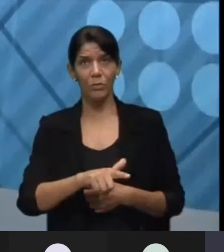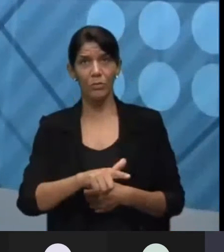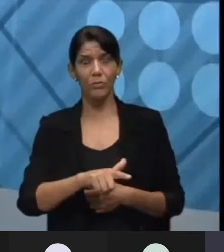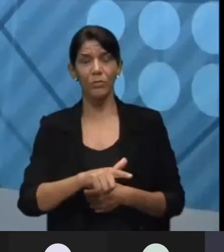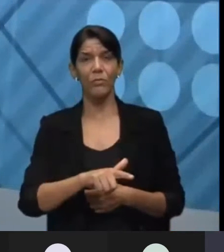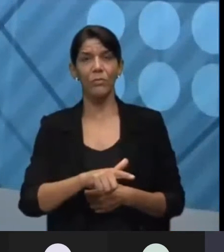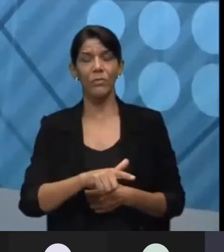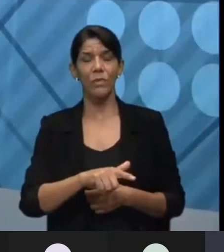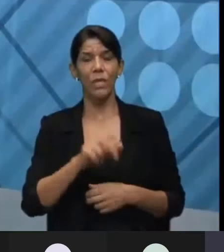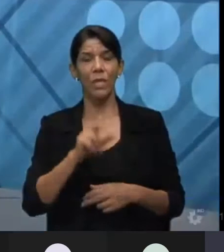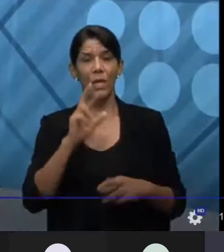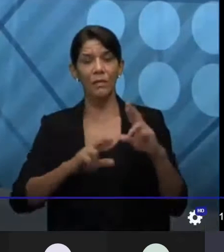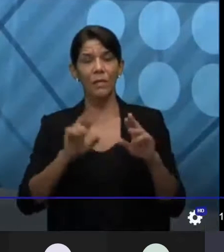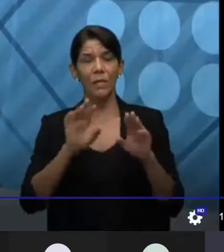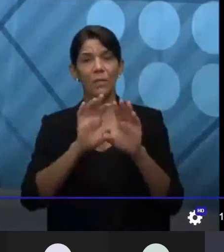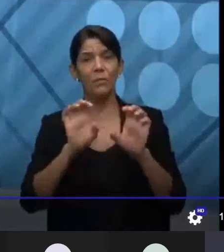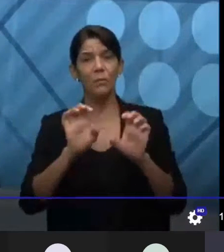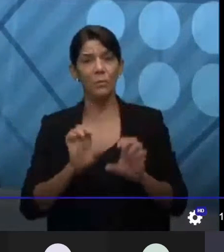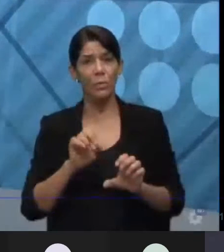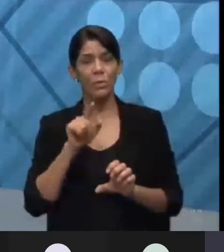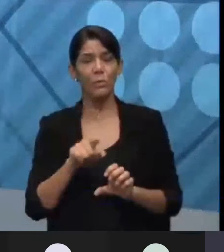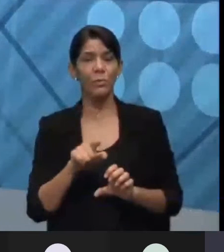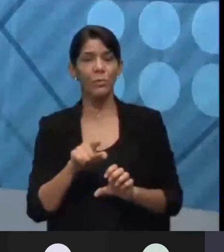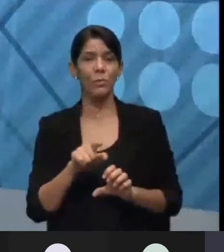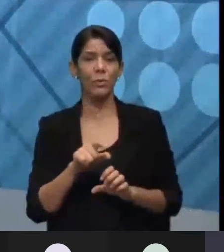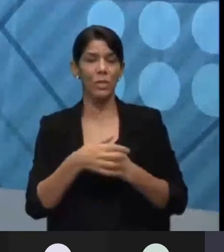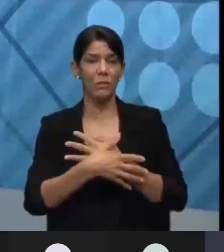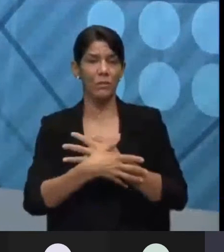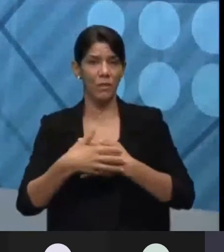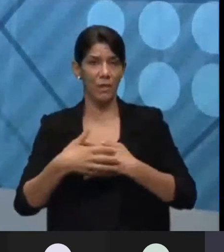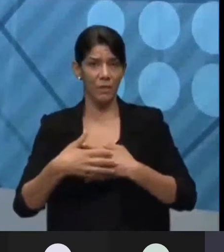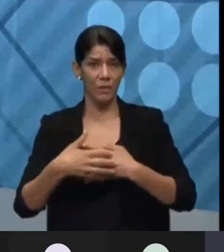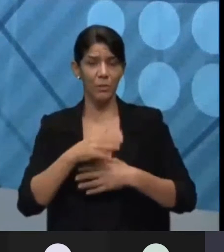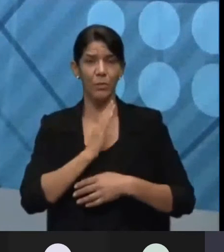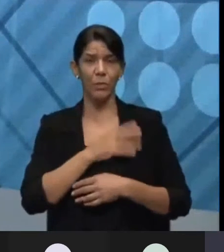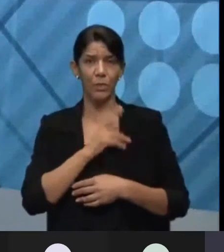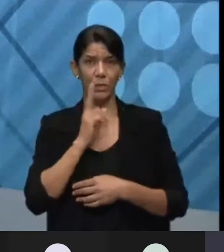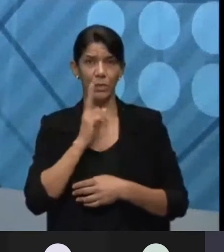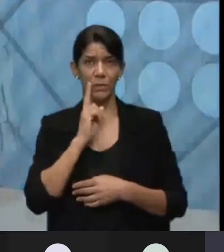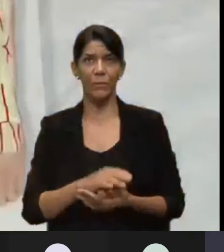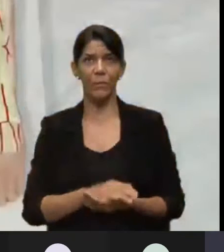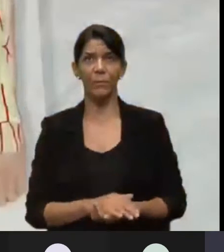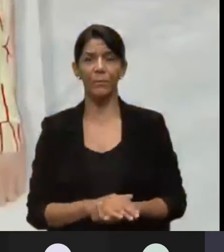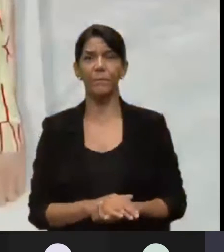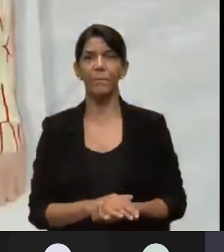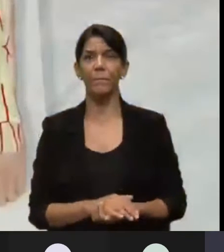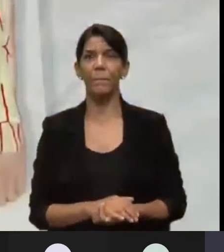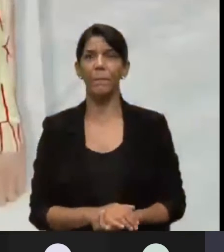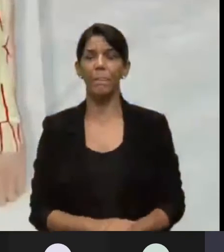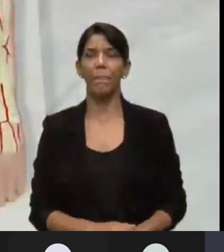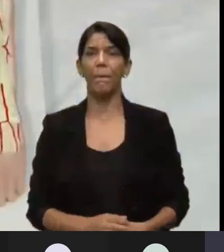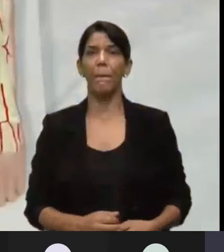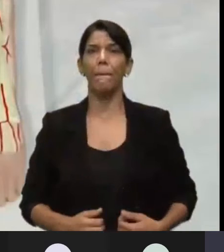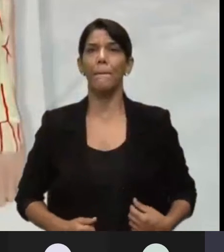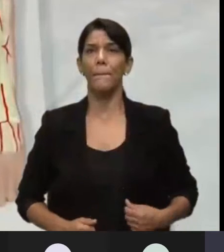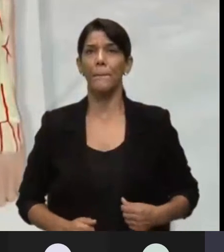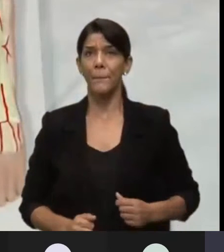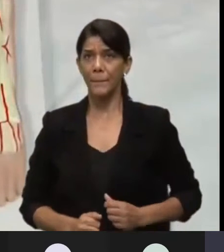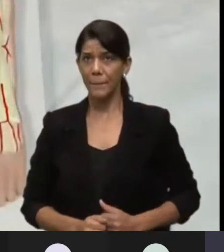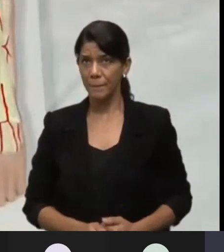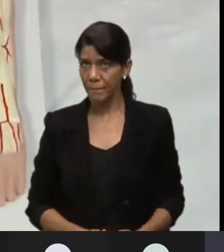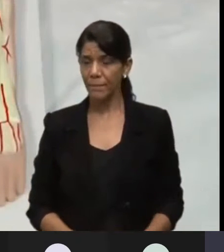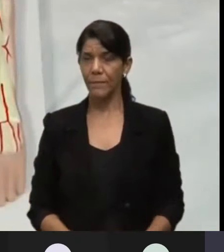nossas peças, para a gente analisar a estrutura aí dos nossos vasos, do nosso coração. Vamos lá. Então, aqui nós vamos